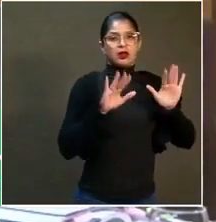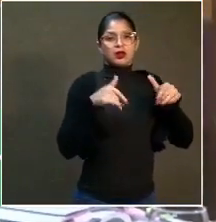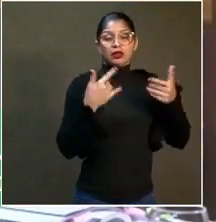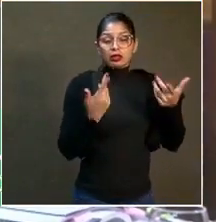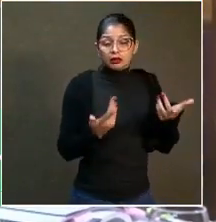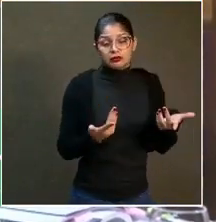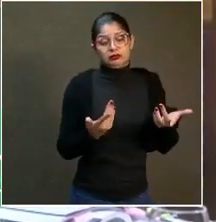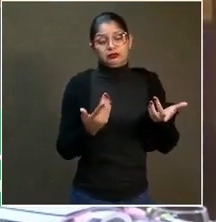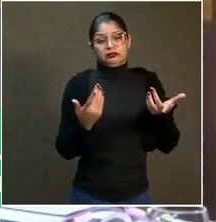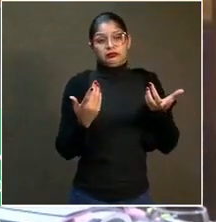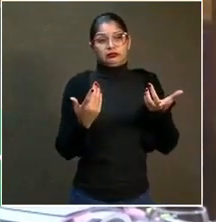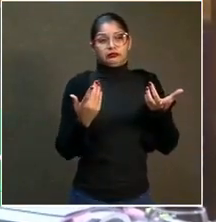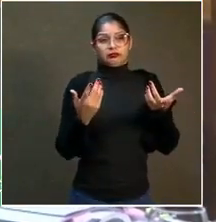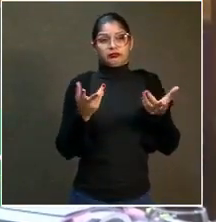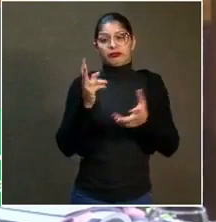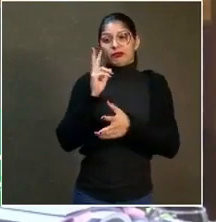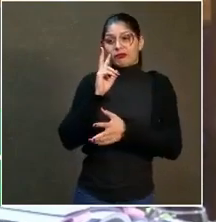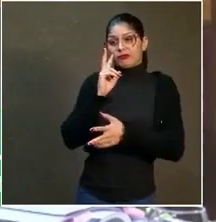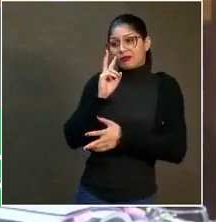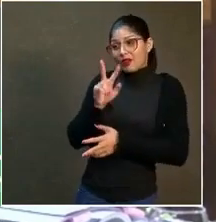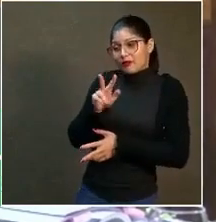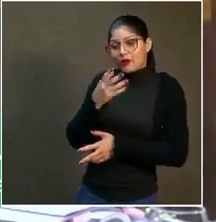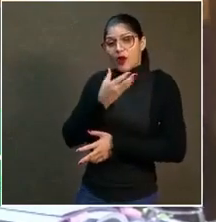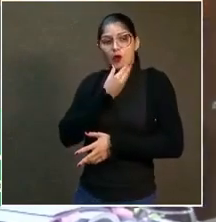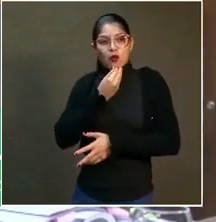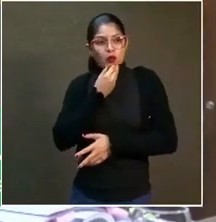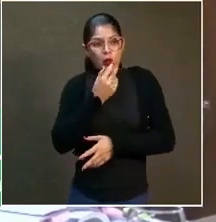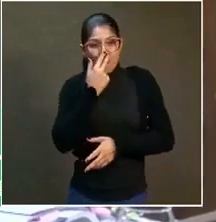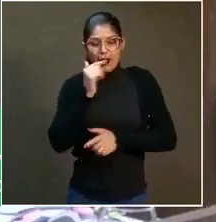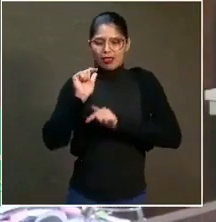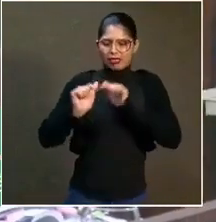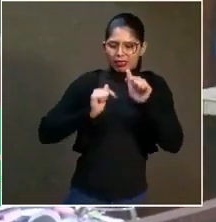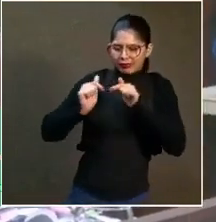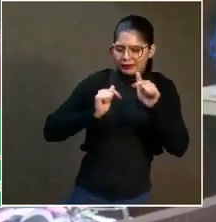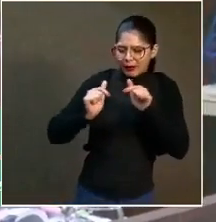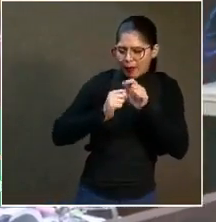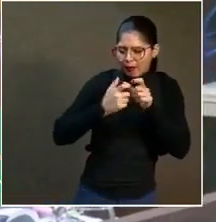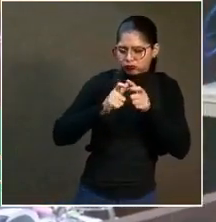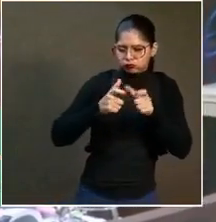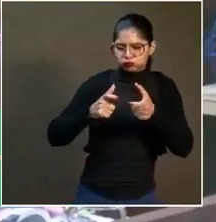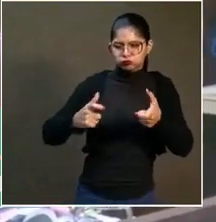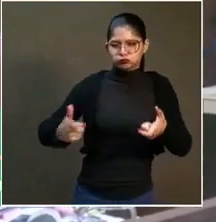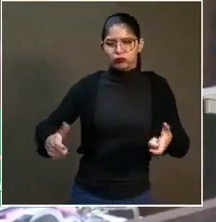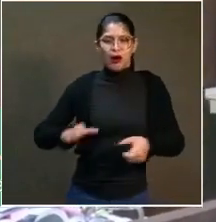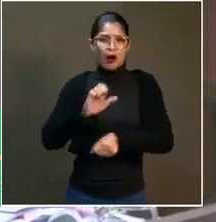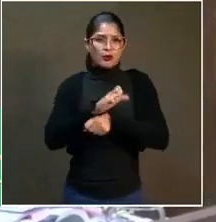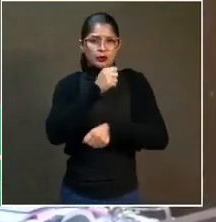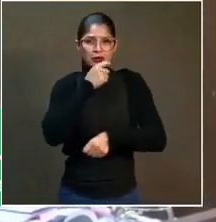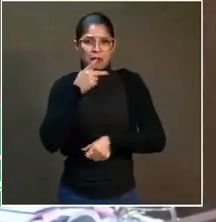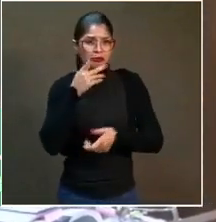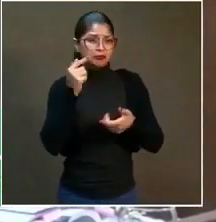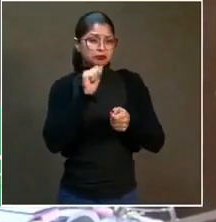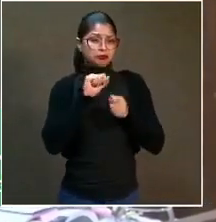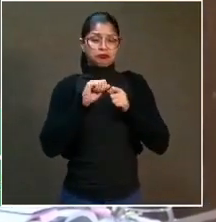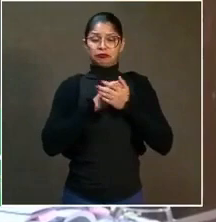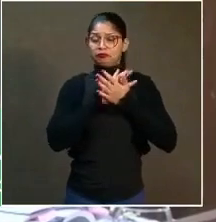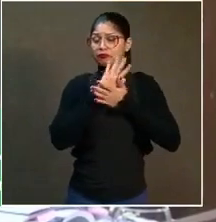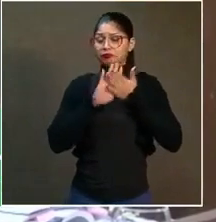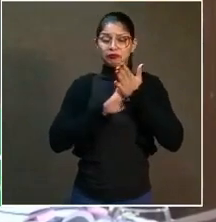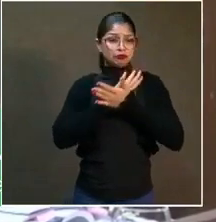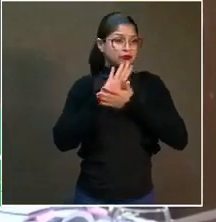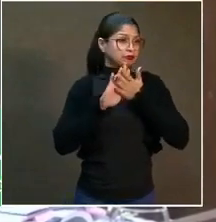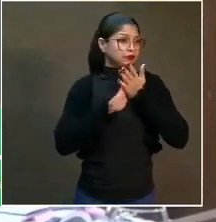disso, em ver um homem com uma escala excessiva de trabalho e o Estado não fazer nada... O Estado não